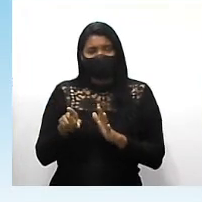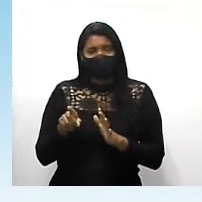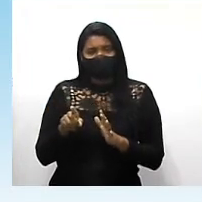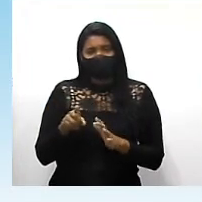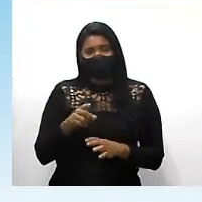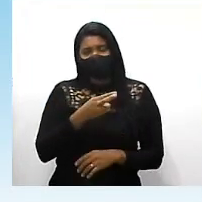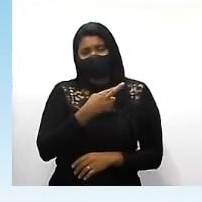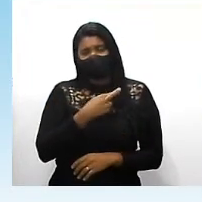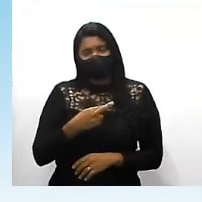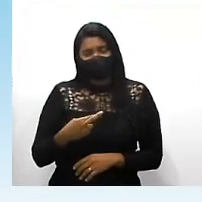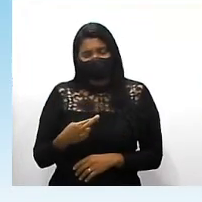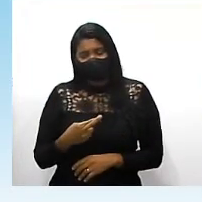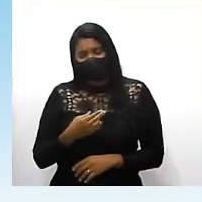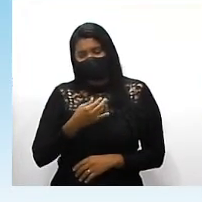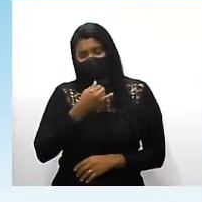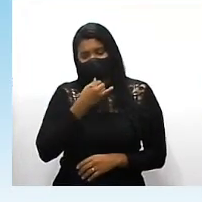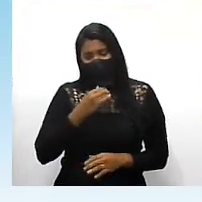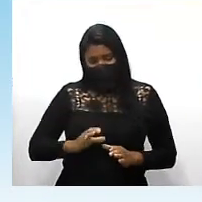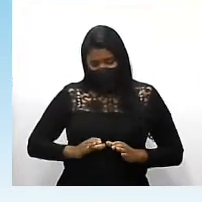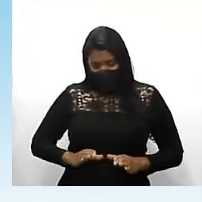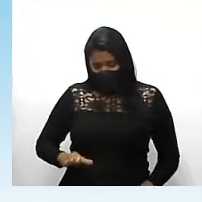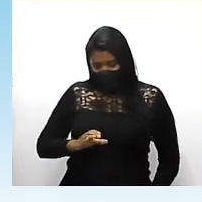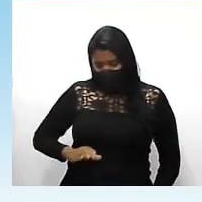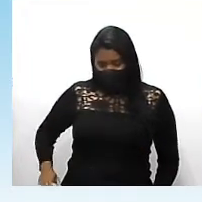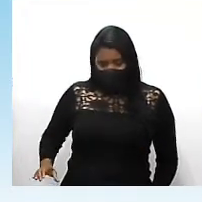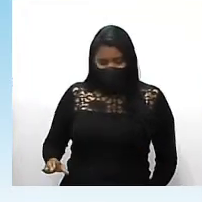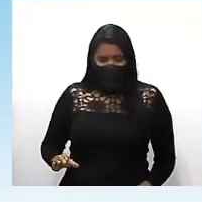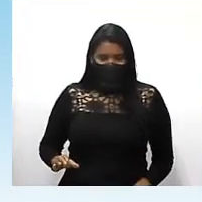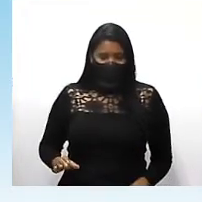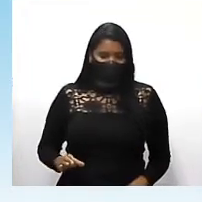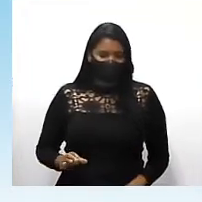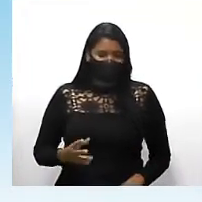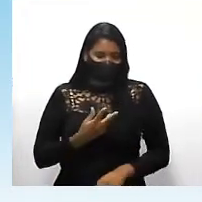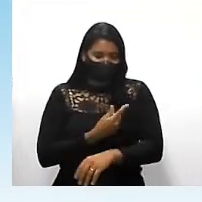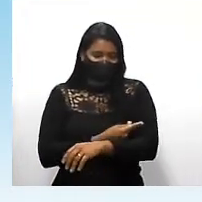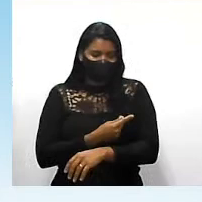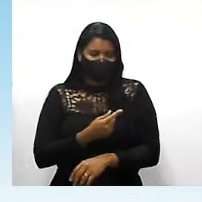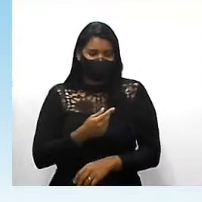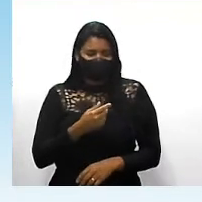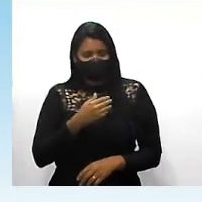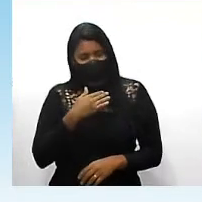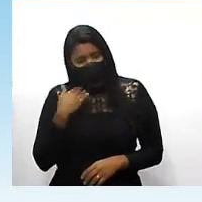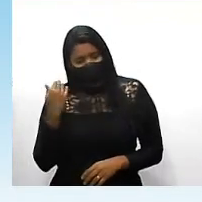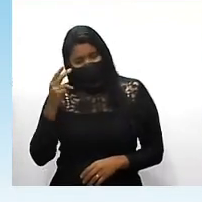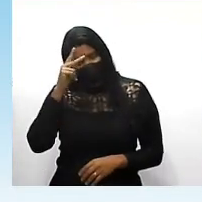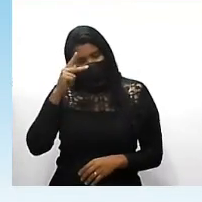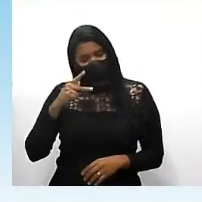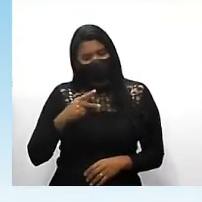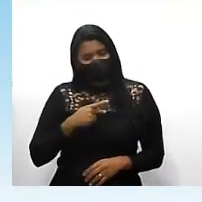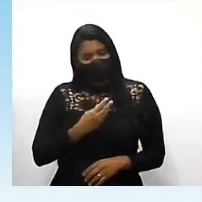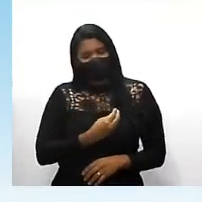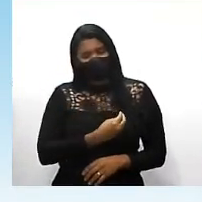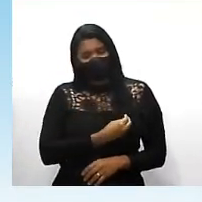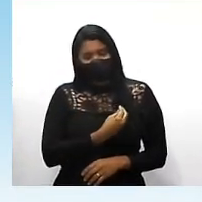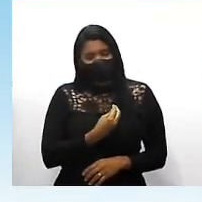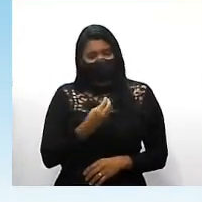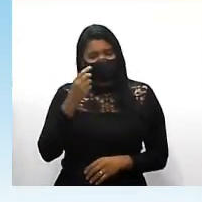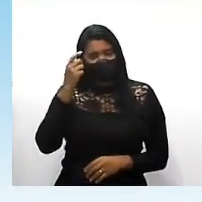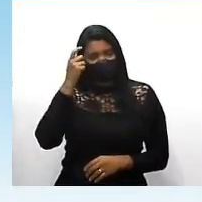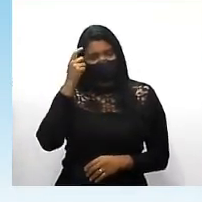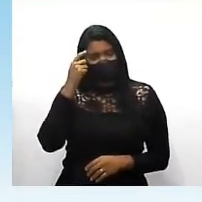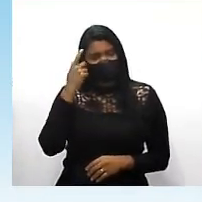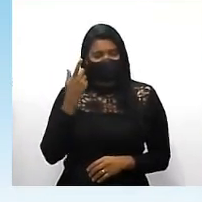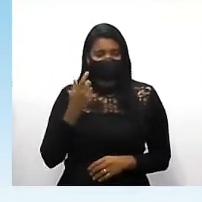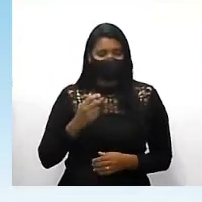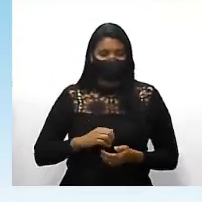tradicionais, né, como o aborto e a eutanásia, elas vão serem vistas a partir desses pensamentos, sejam